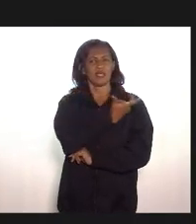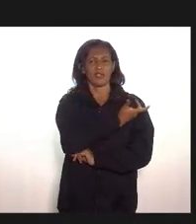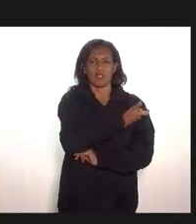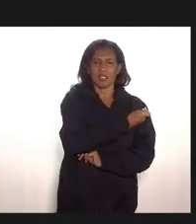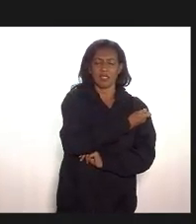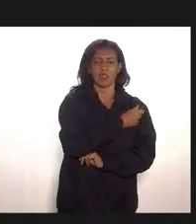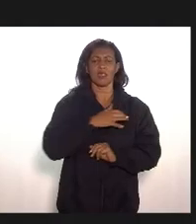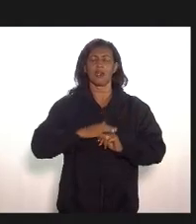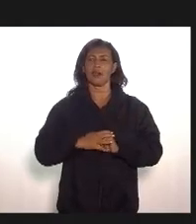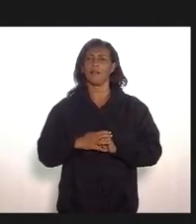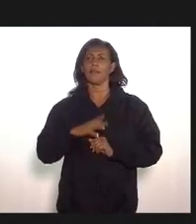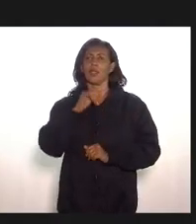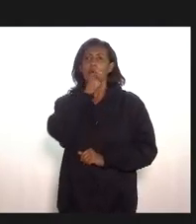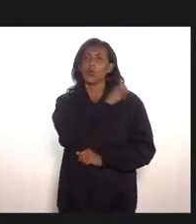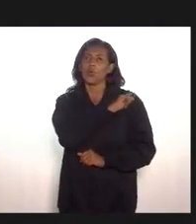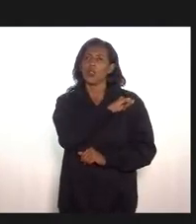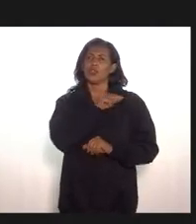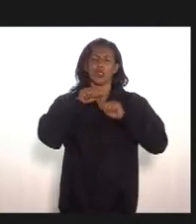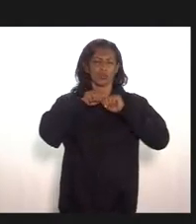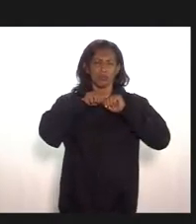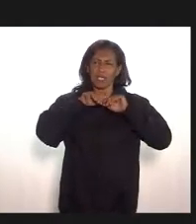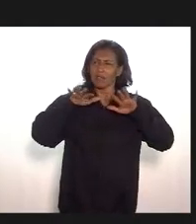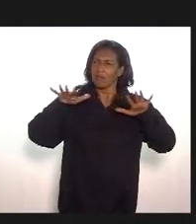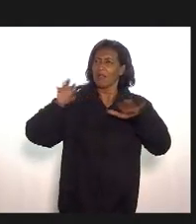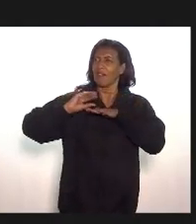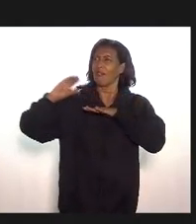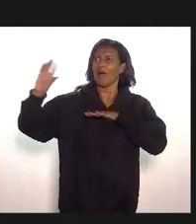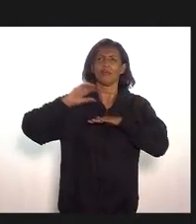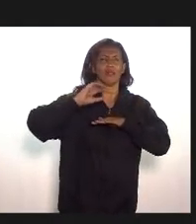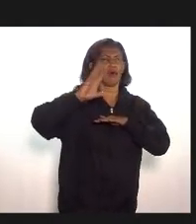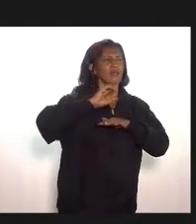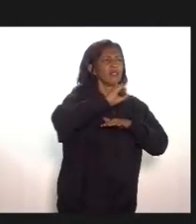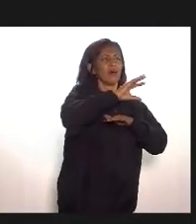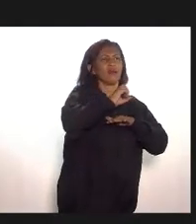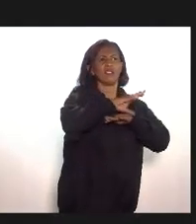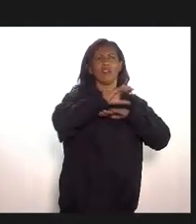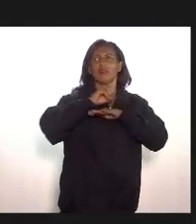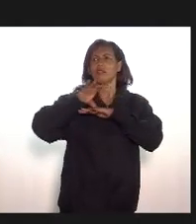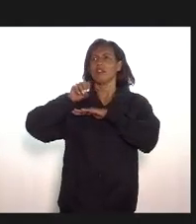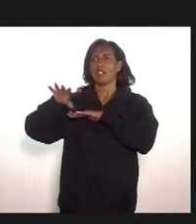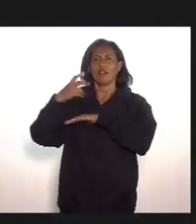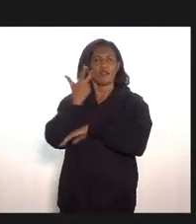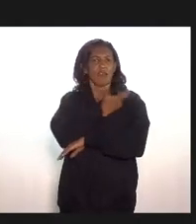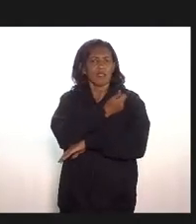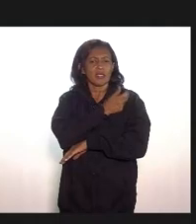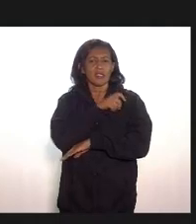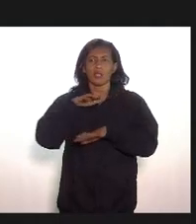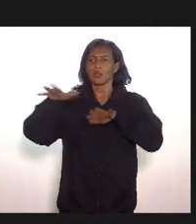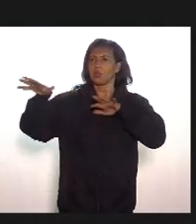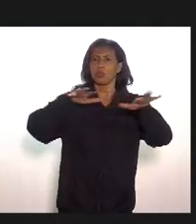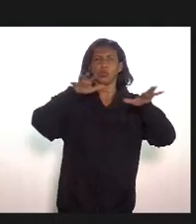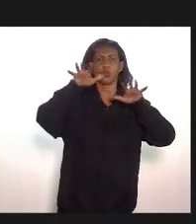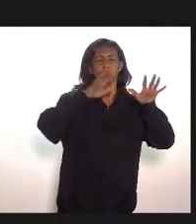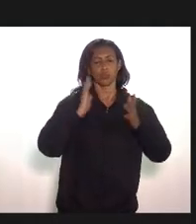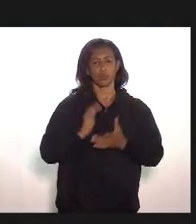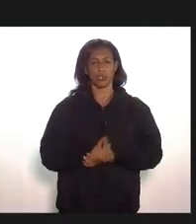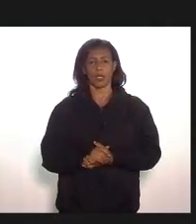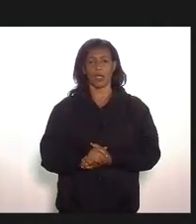última cidade desse estado, em menos de 5 horas, distribuir para todo o nosso território. E a gente tem enfrentado um desafio.